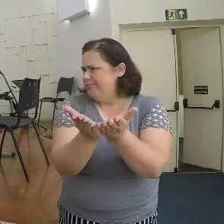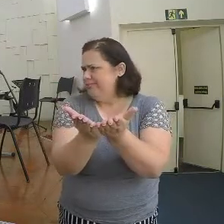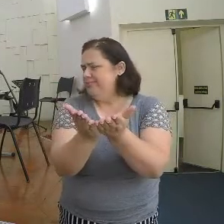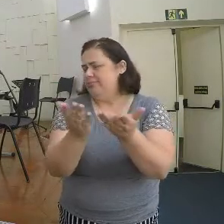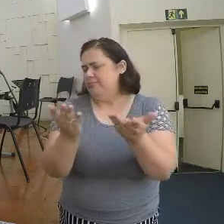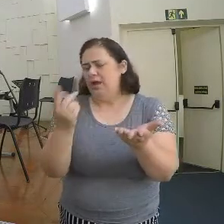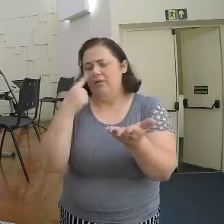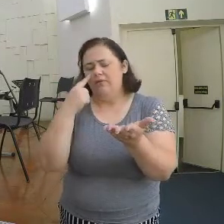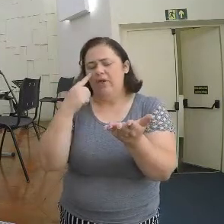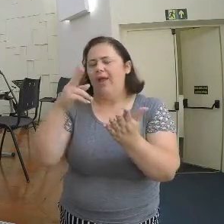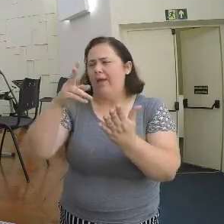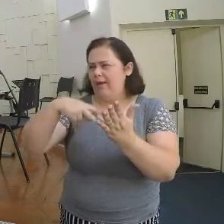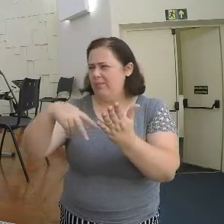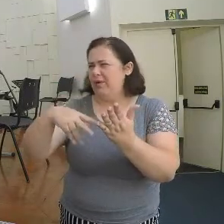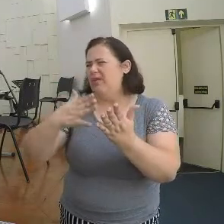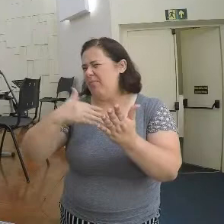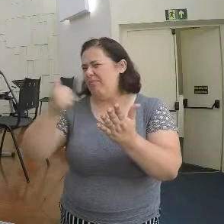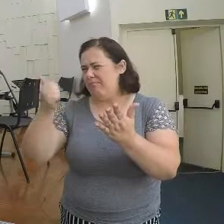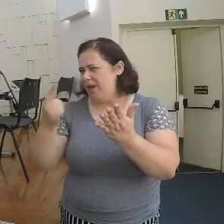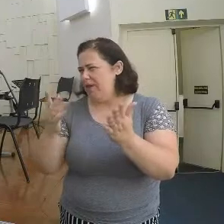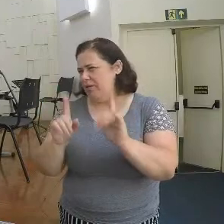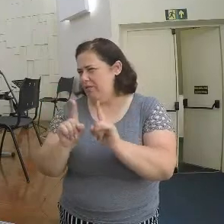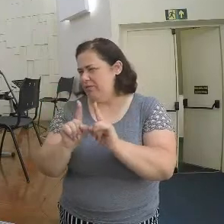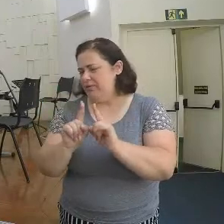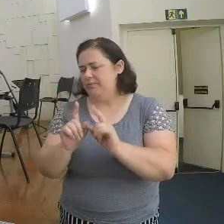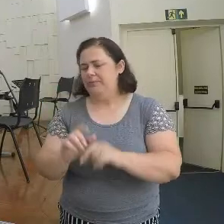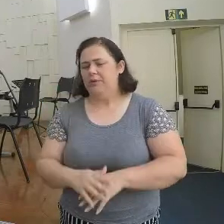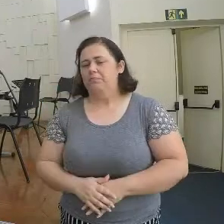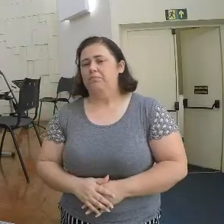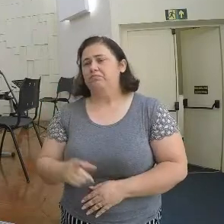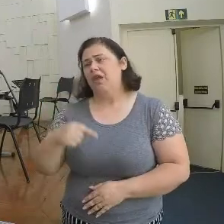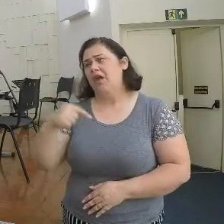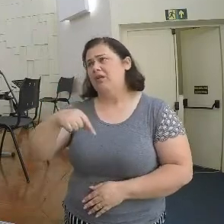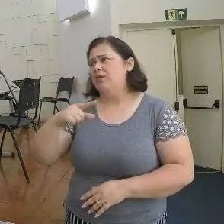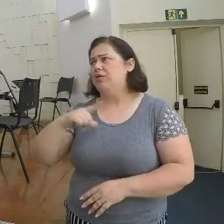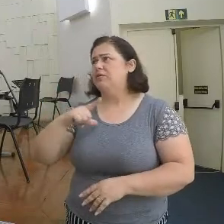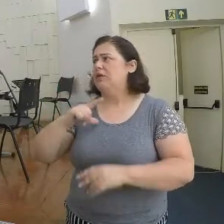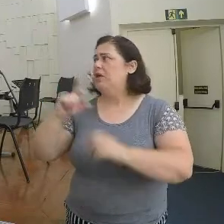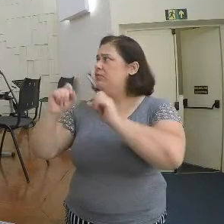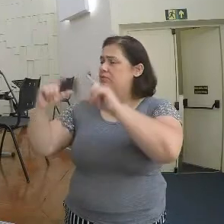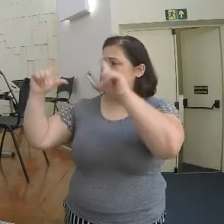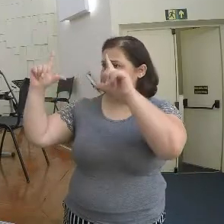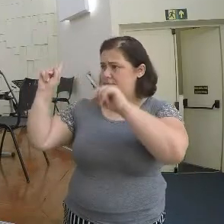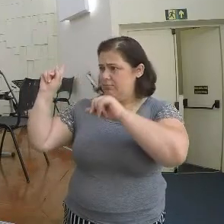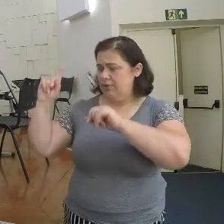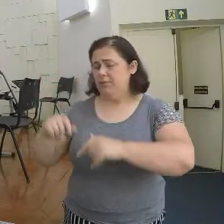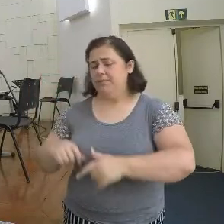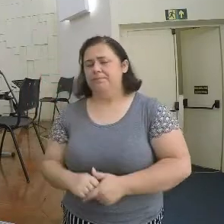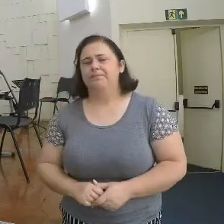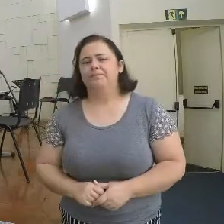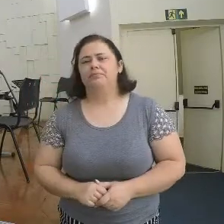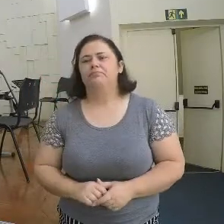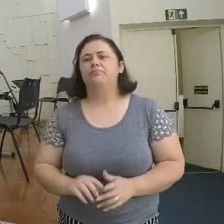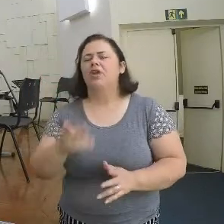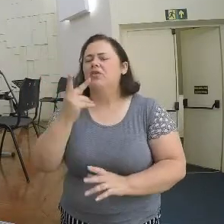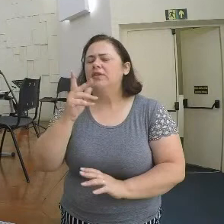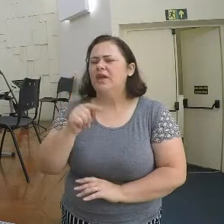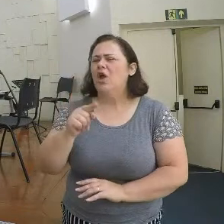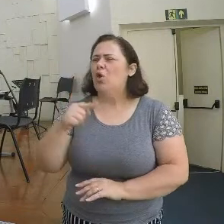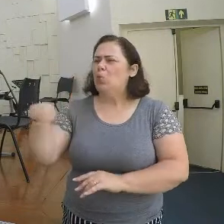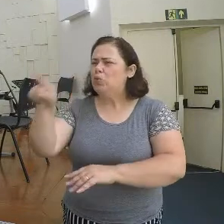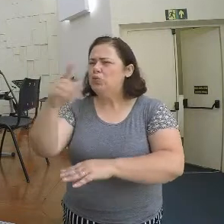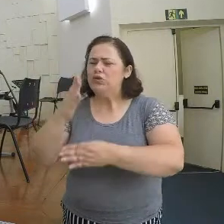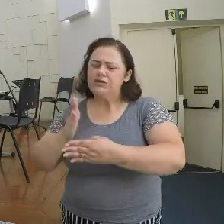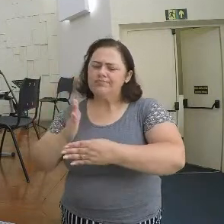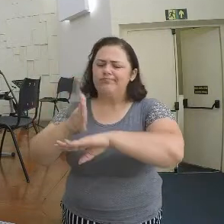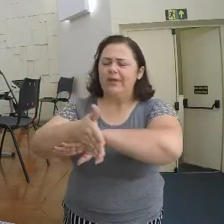a leitura do texto bíblico que nós preparamos para você, e nos diz assim: ao entrares na terra que o